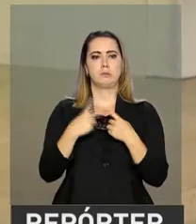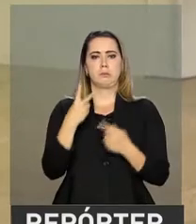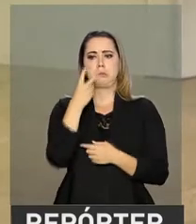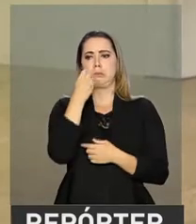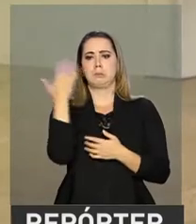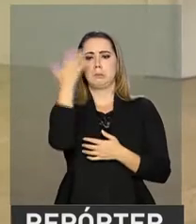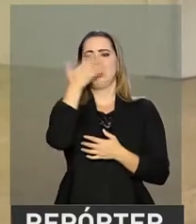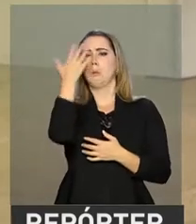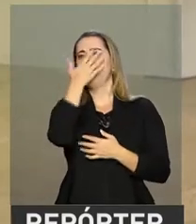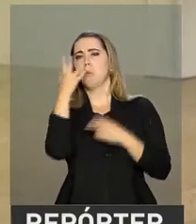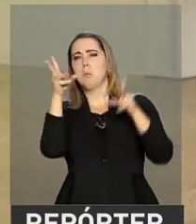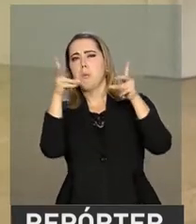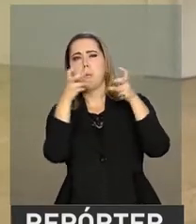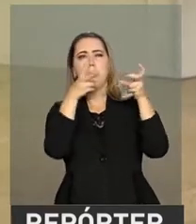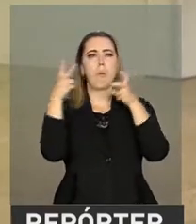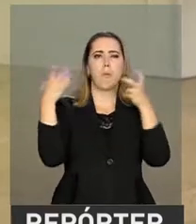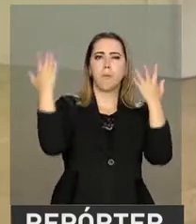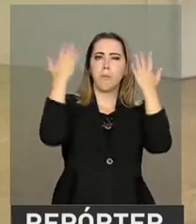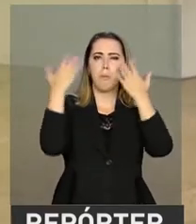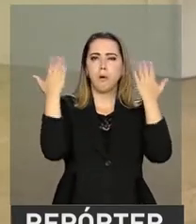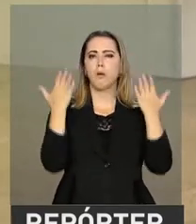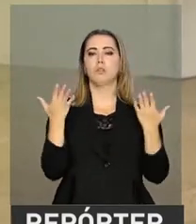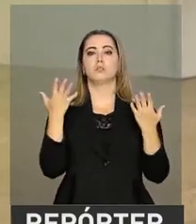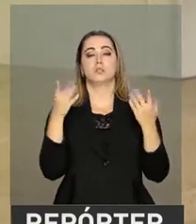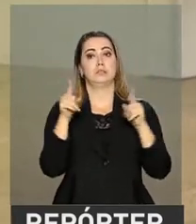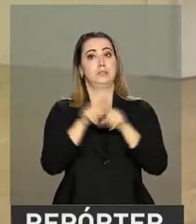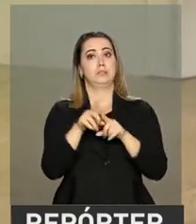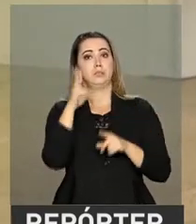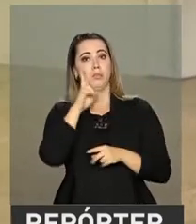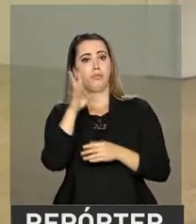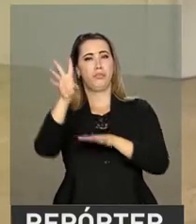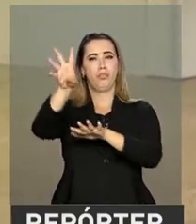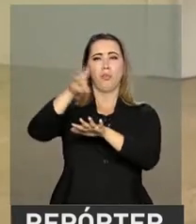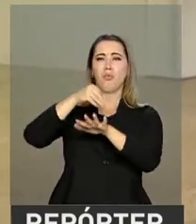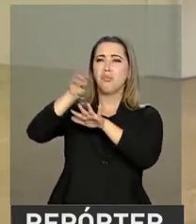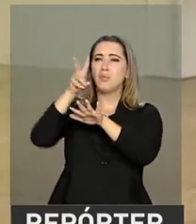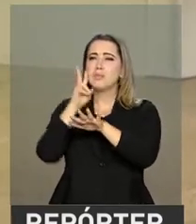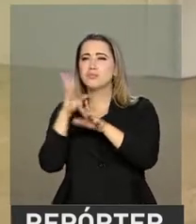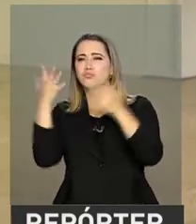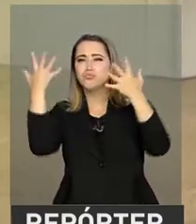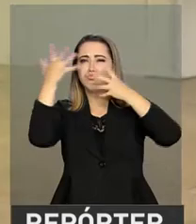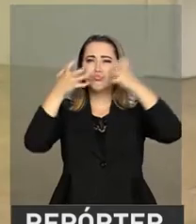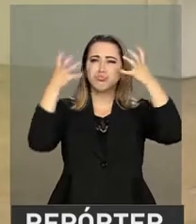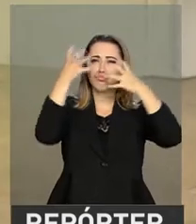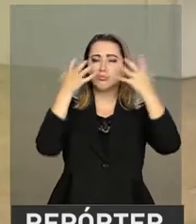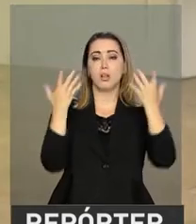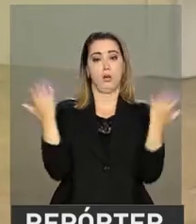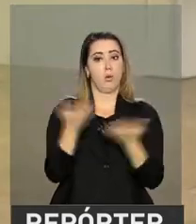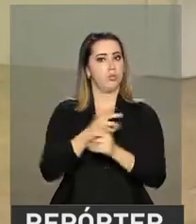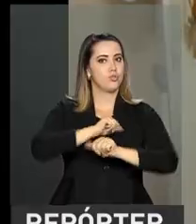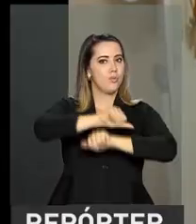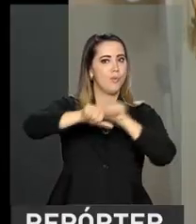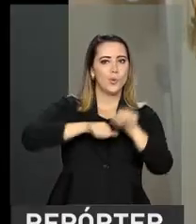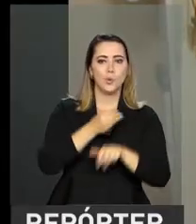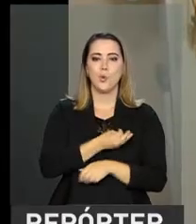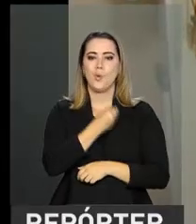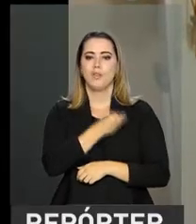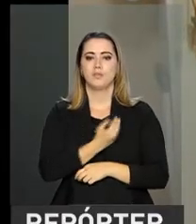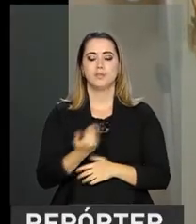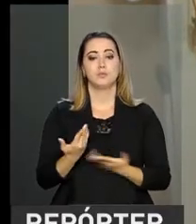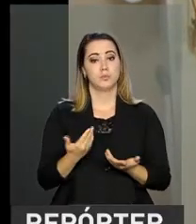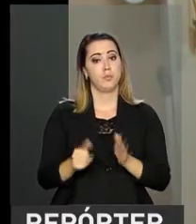não consegue ler a placa do ônibus você informação tanto distorcido então hoje em dia vendendo bastante no primeiro